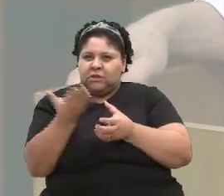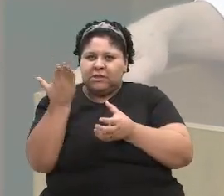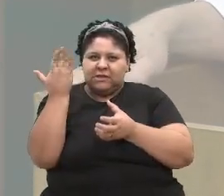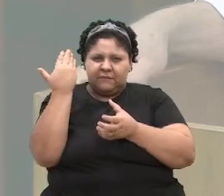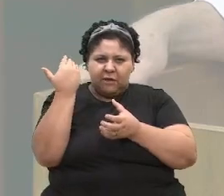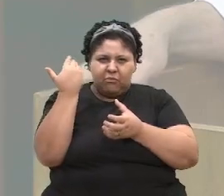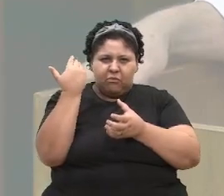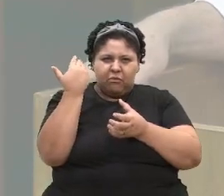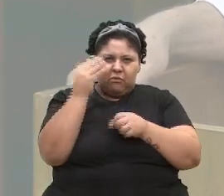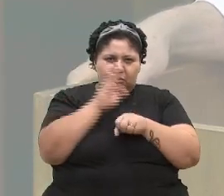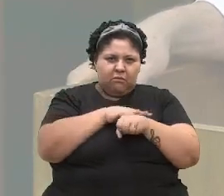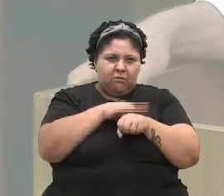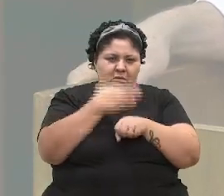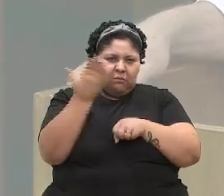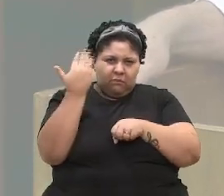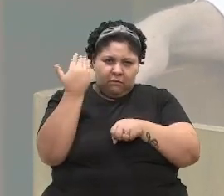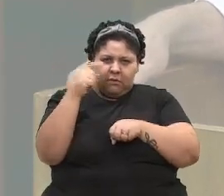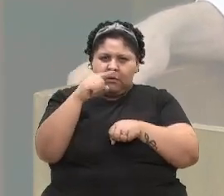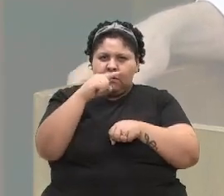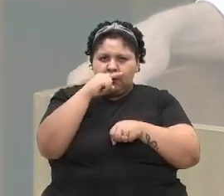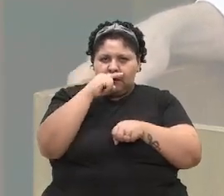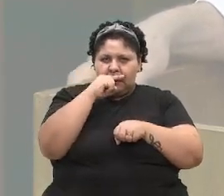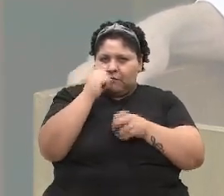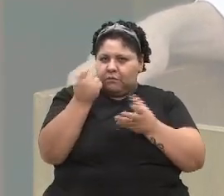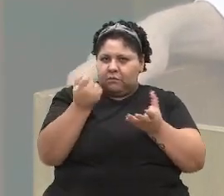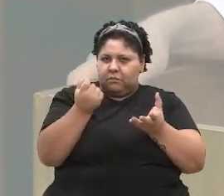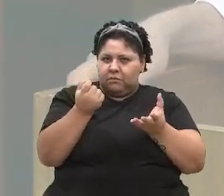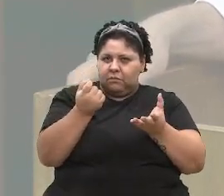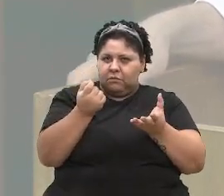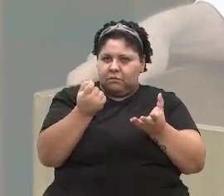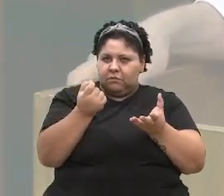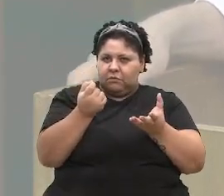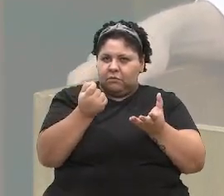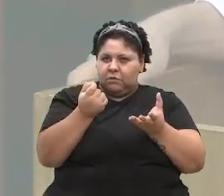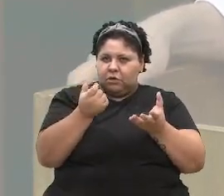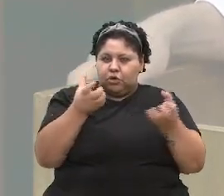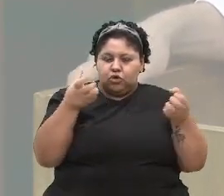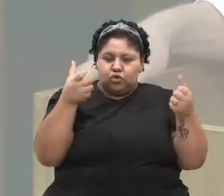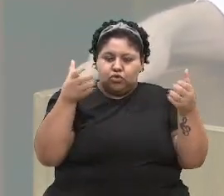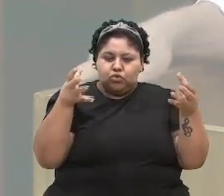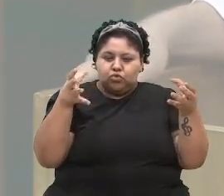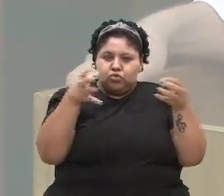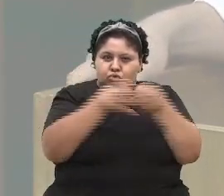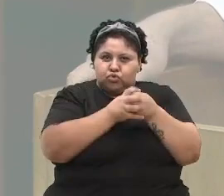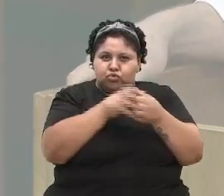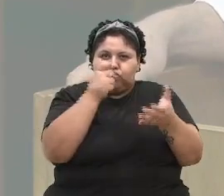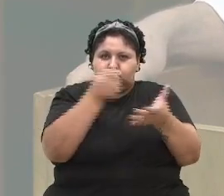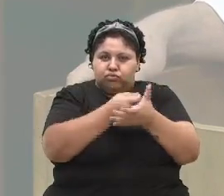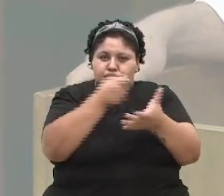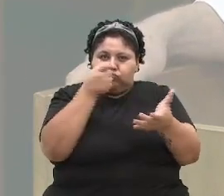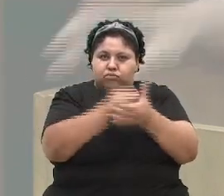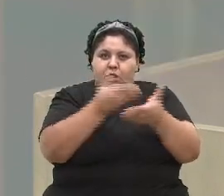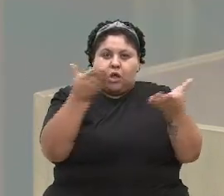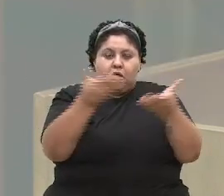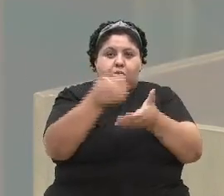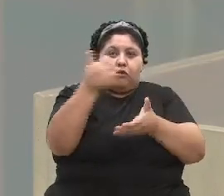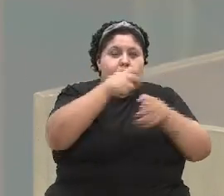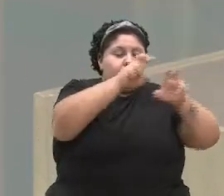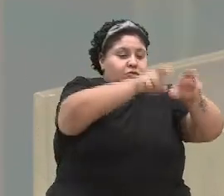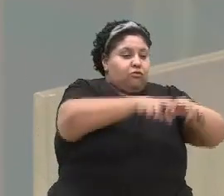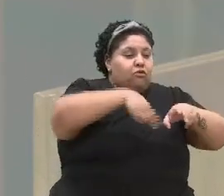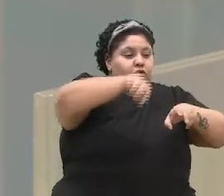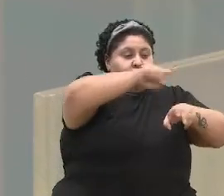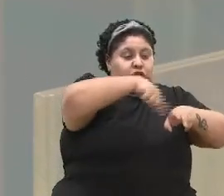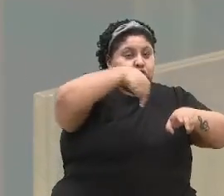Sartori. Dever acontecer contempladas as nossas lutas. Vou me dirigir primeiro ao interior. Se nós